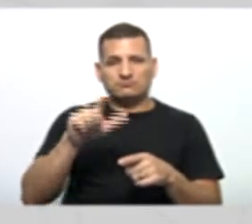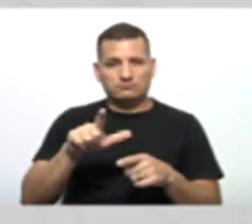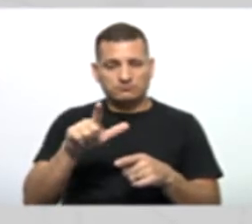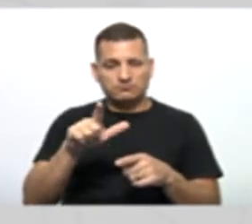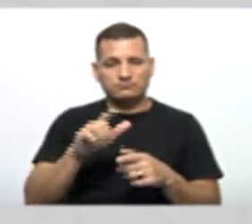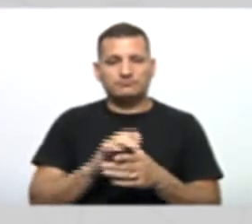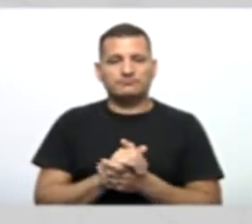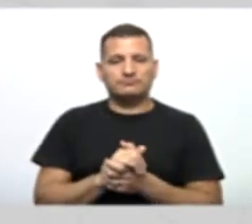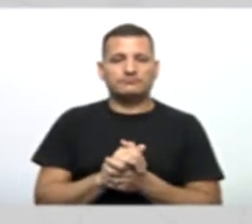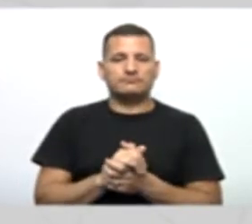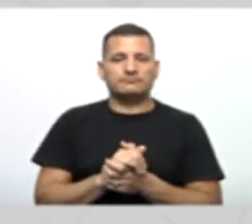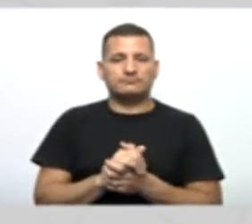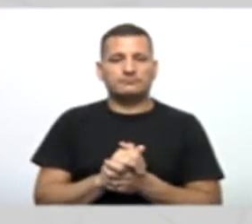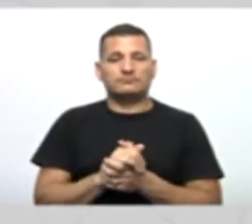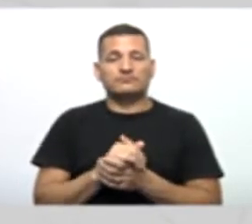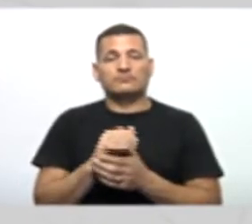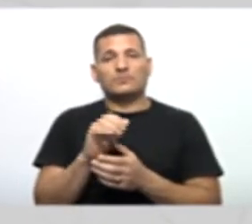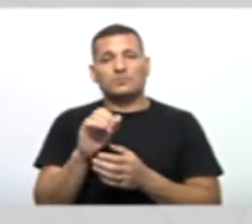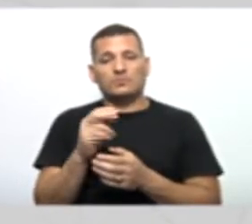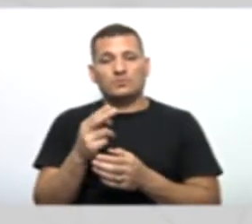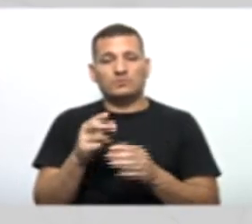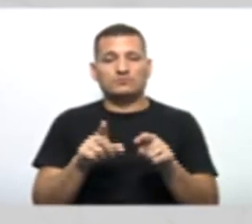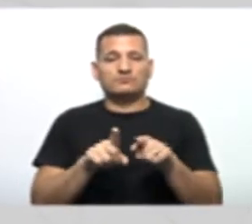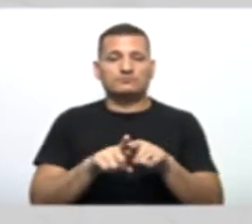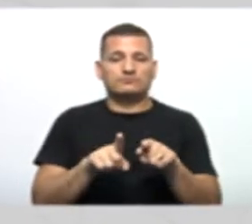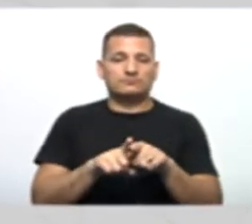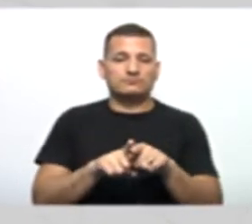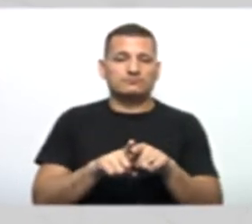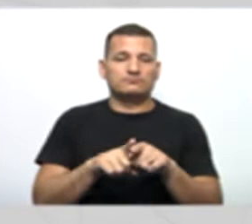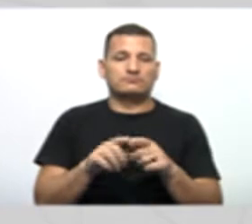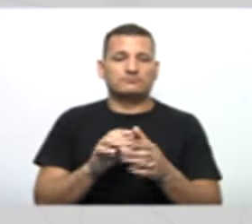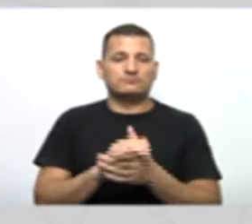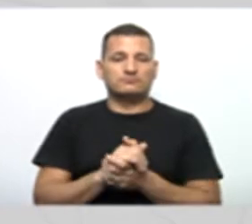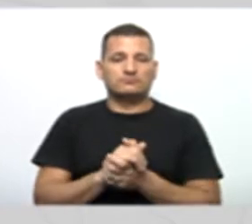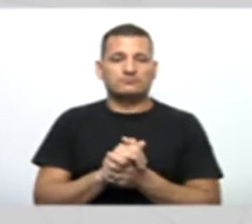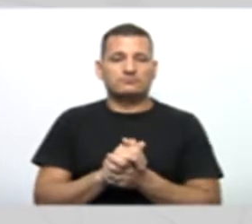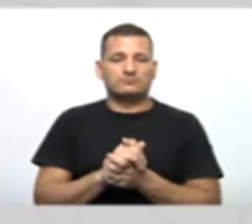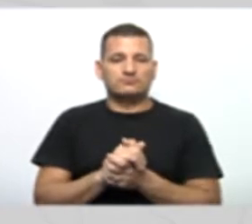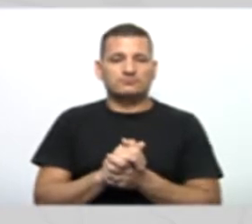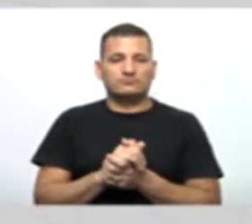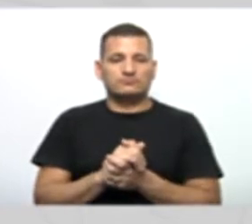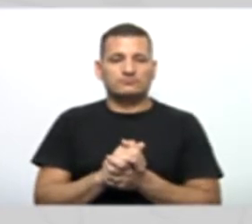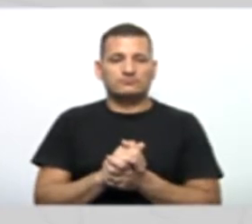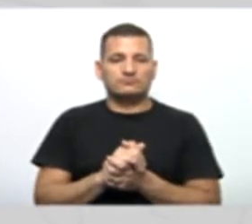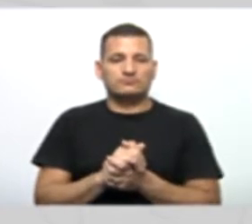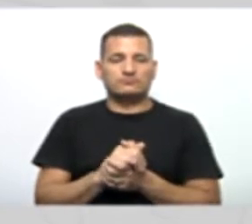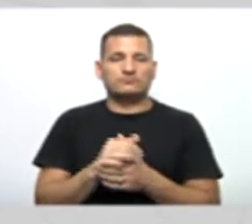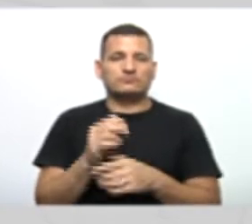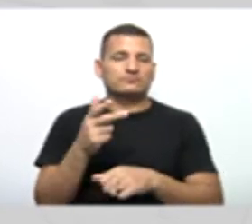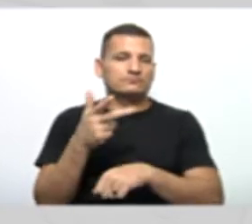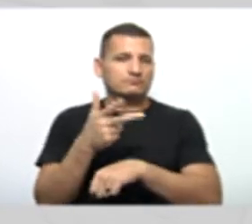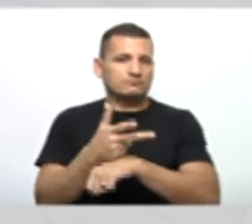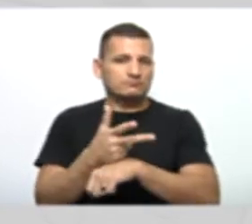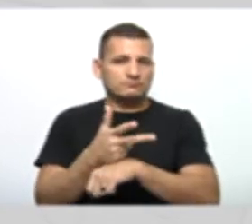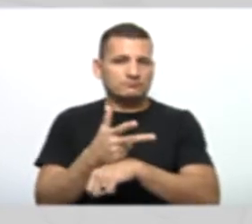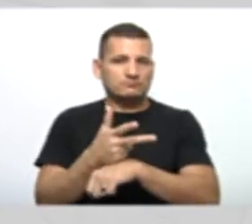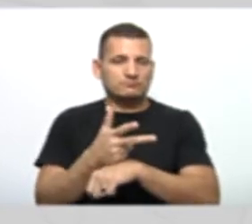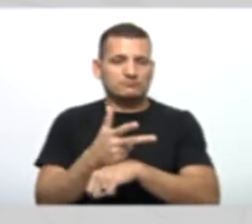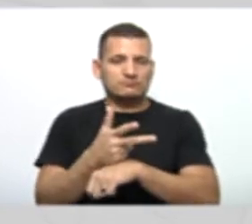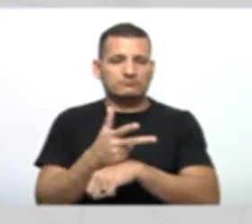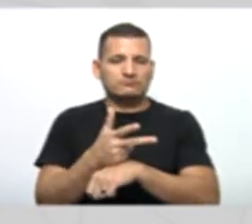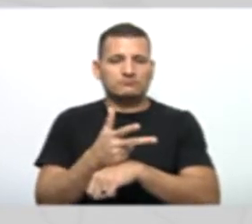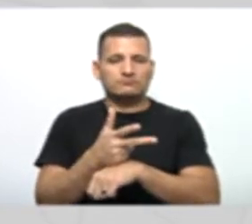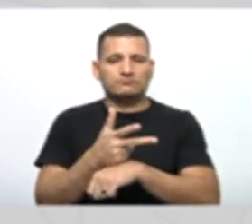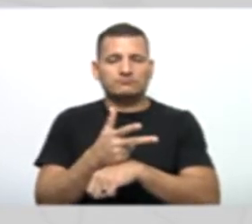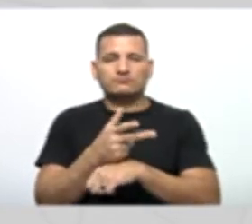que é você instalar pelo AMP. E tem um vídeo aqui do professor Gustavo Guanabara, são vídeos gratuitos,